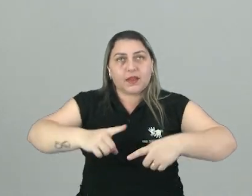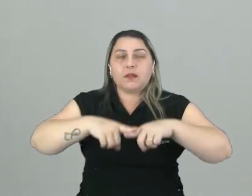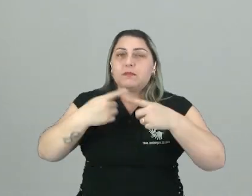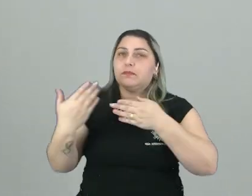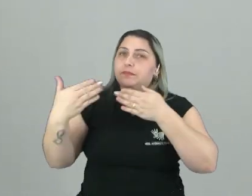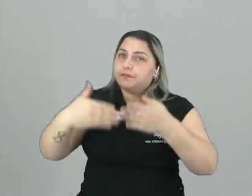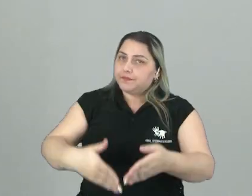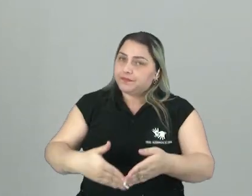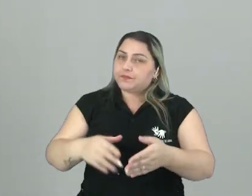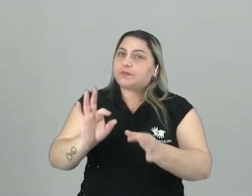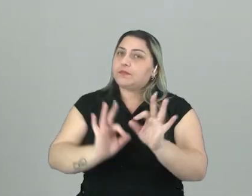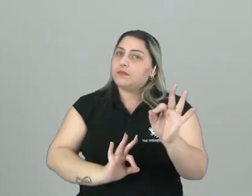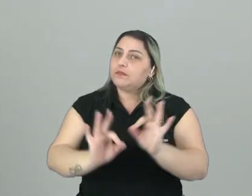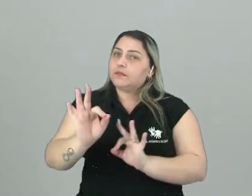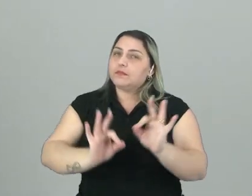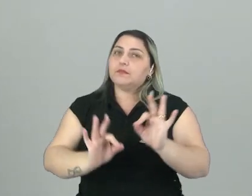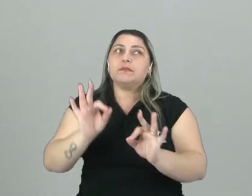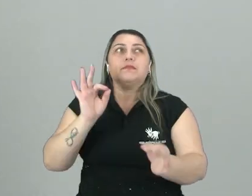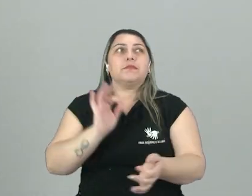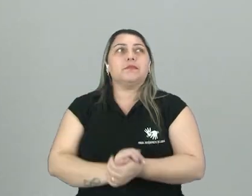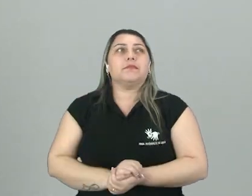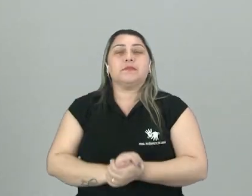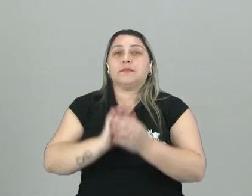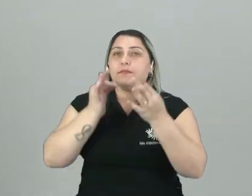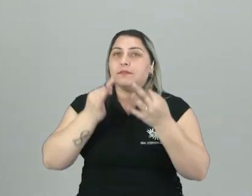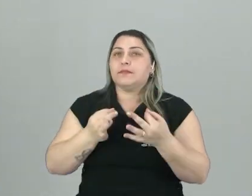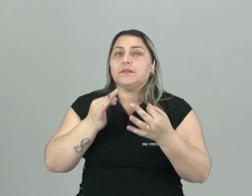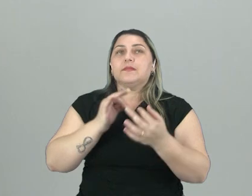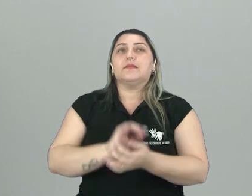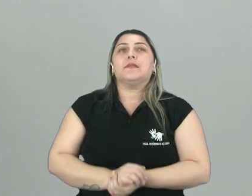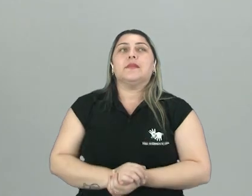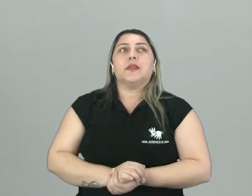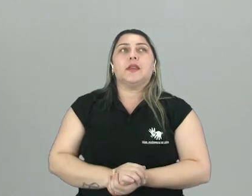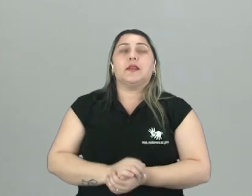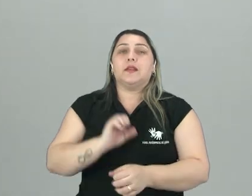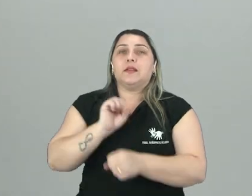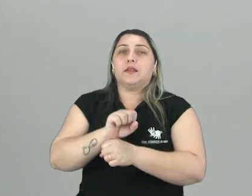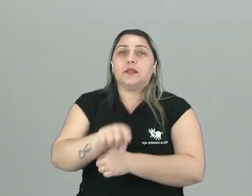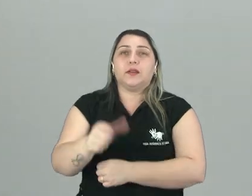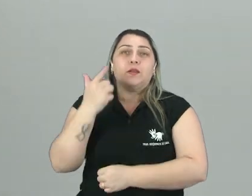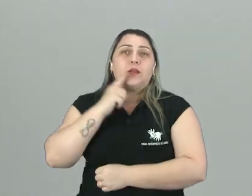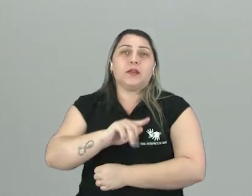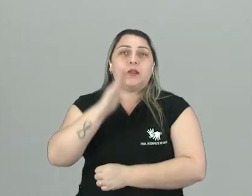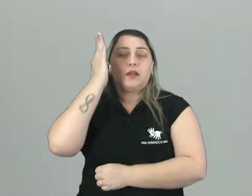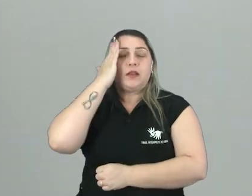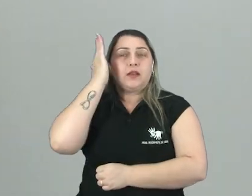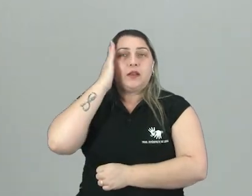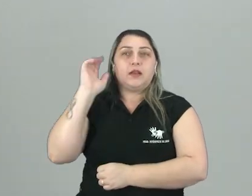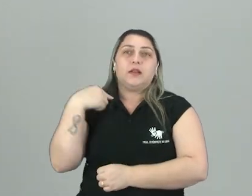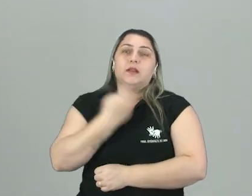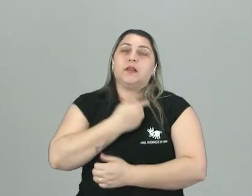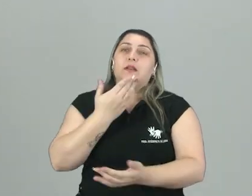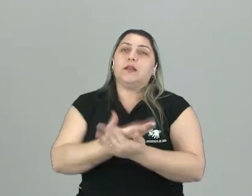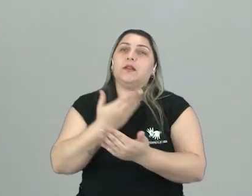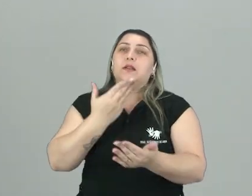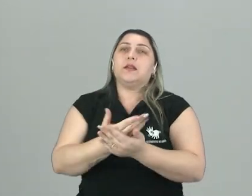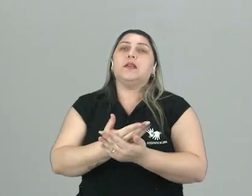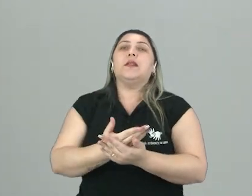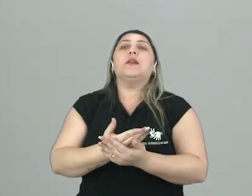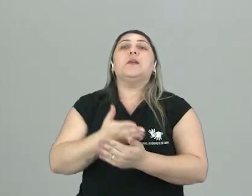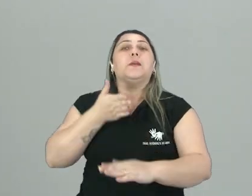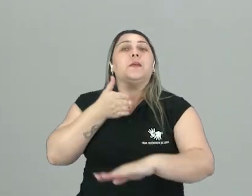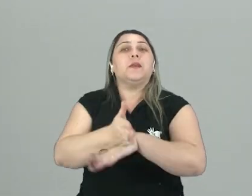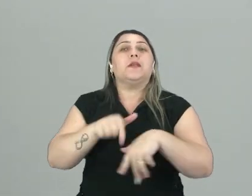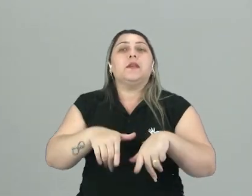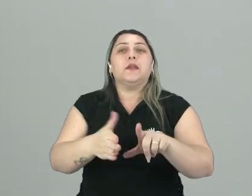mas vieram travar a chamada Batalha da Borracha, certo? Então é isso, espero que vocês tenham conseguido compreender a nossa aula. Para ter acesso a